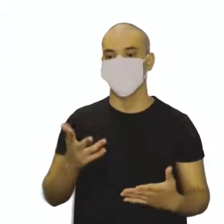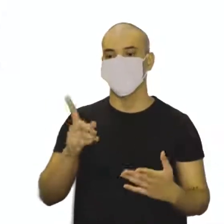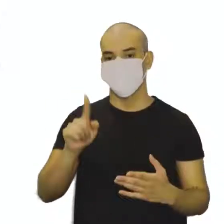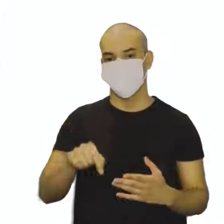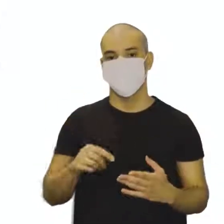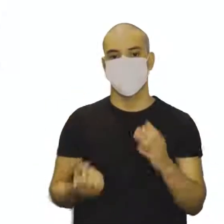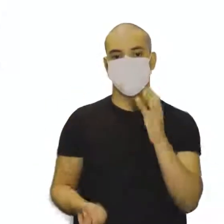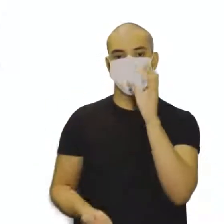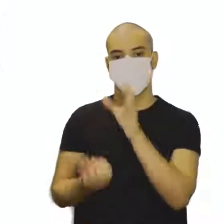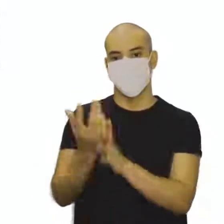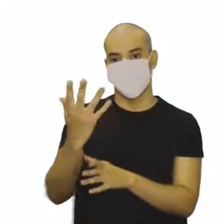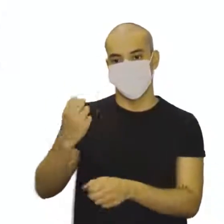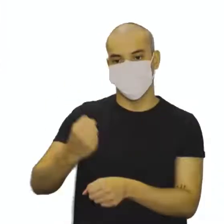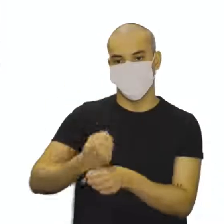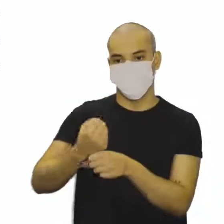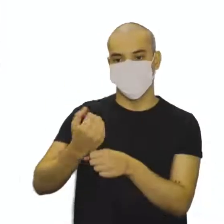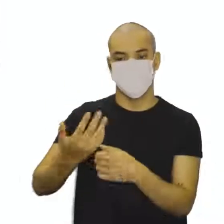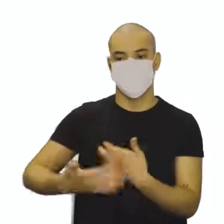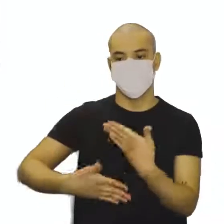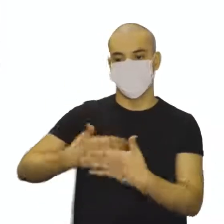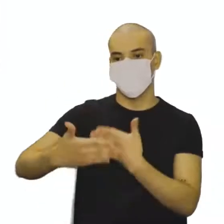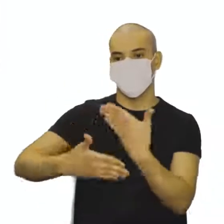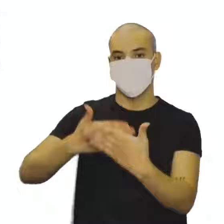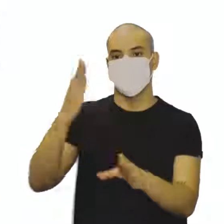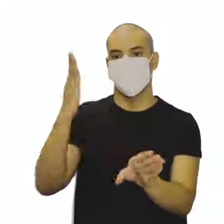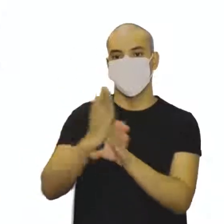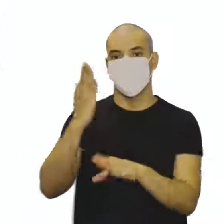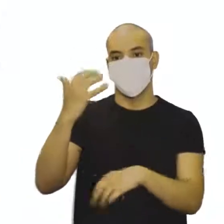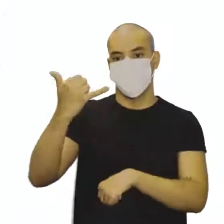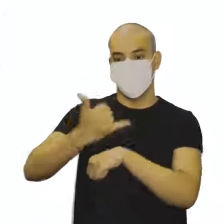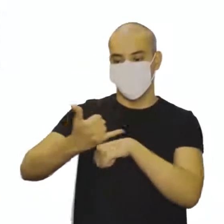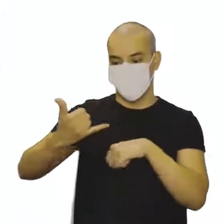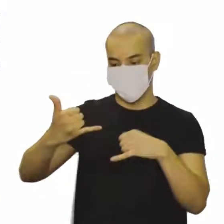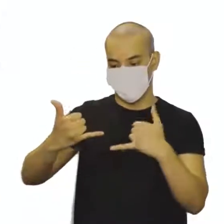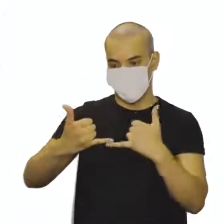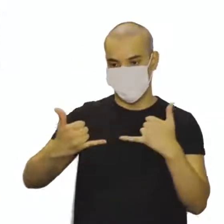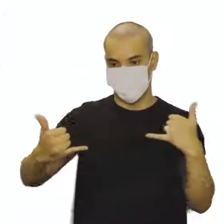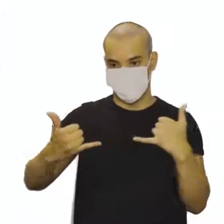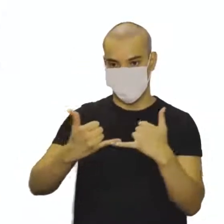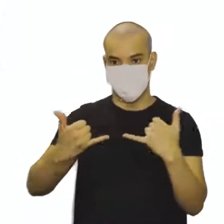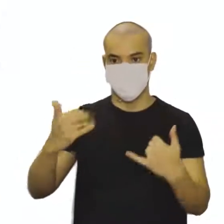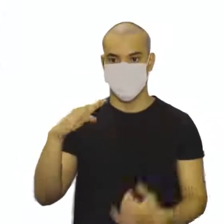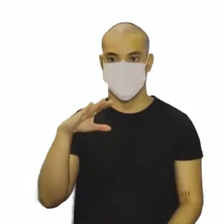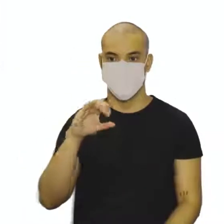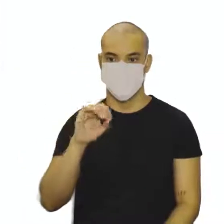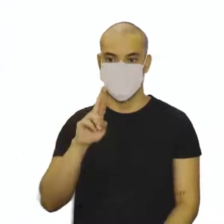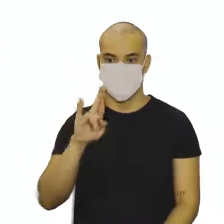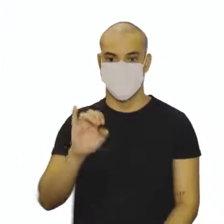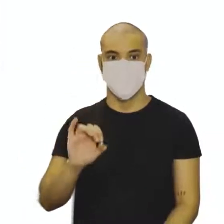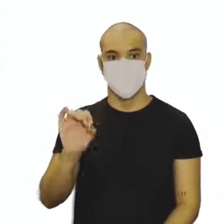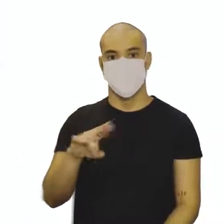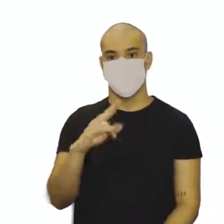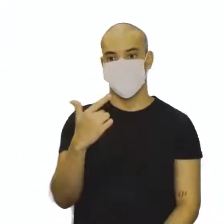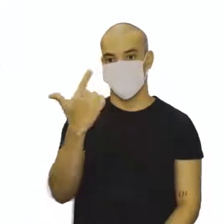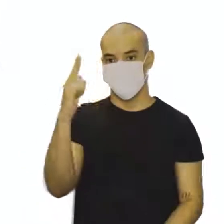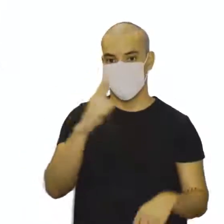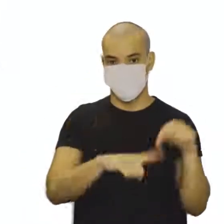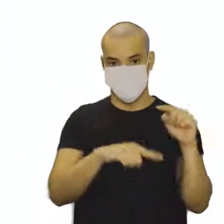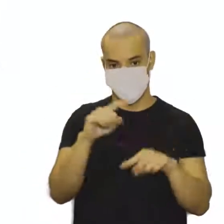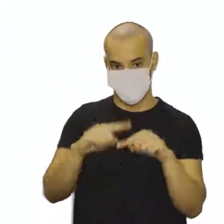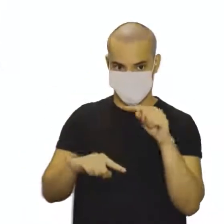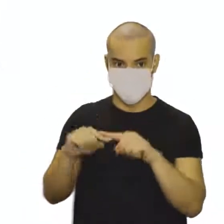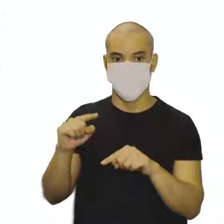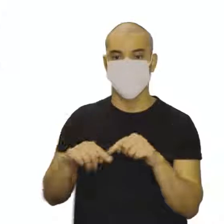é construído, como eu falei para vocês, a partir de um fio de cobre ou outro material condutor